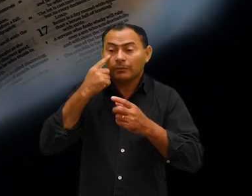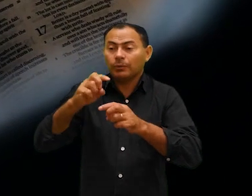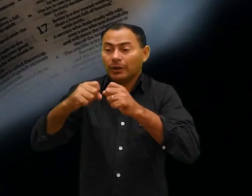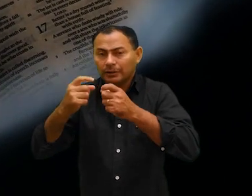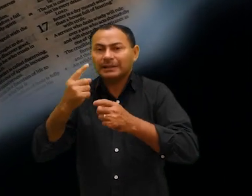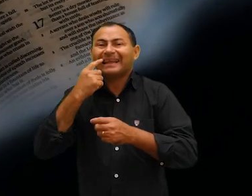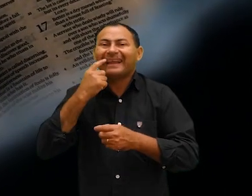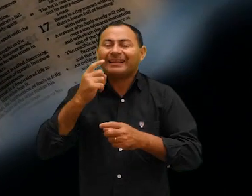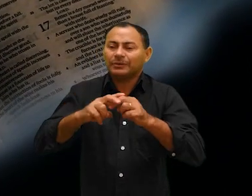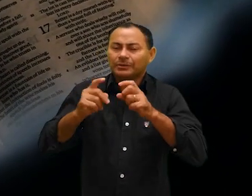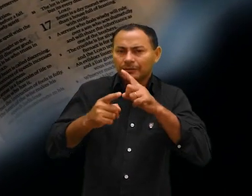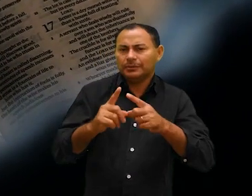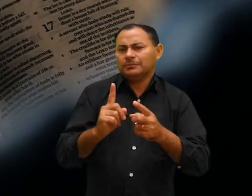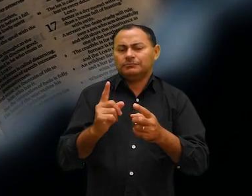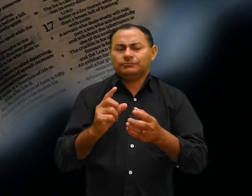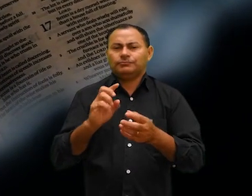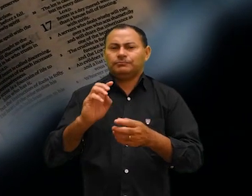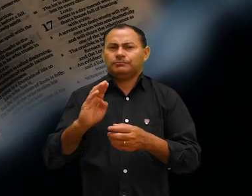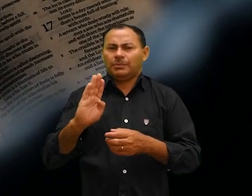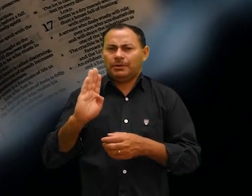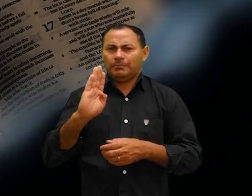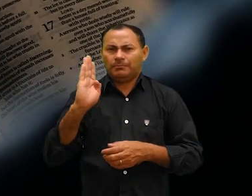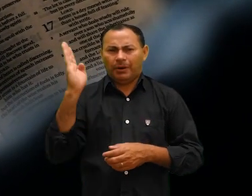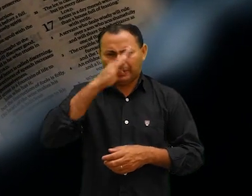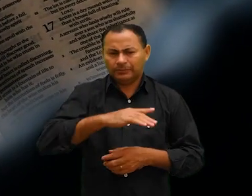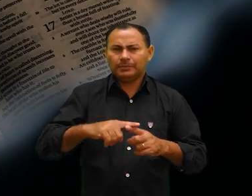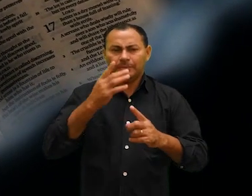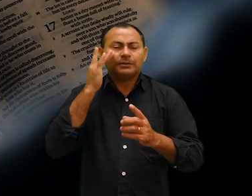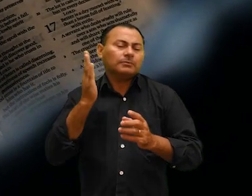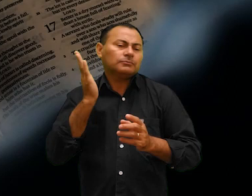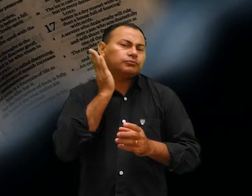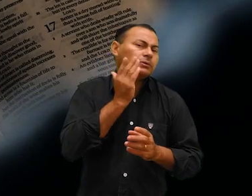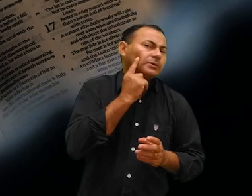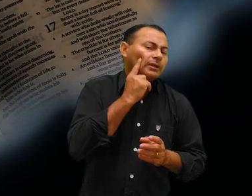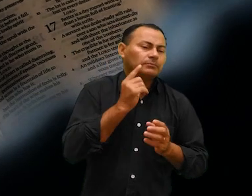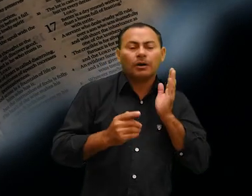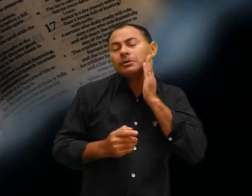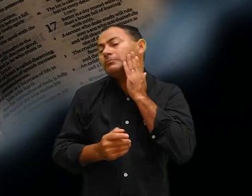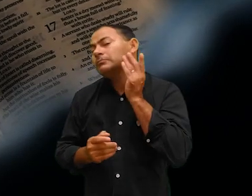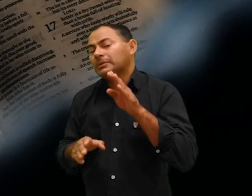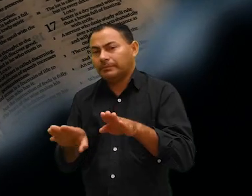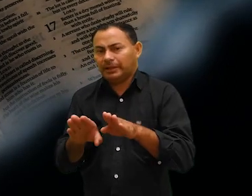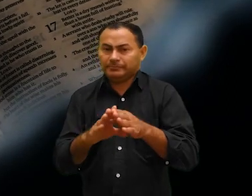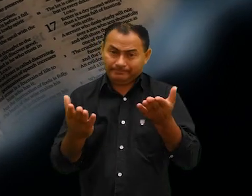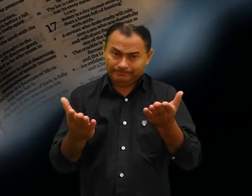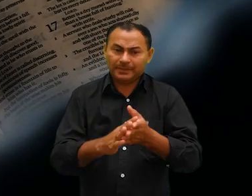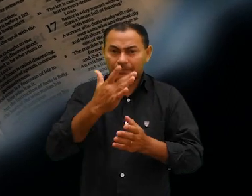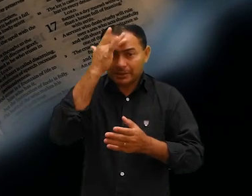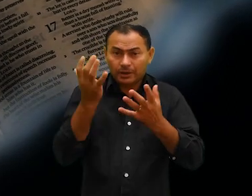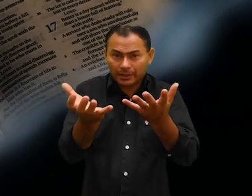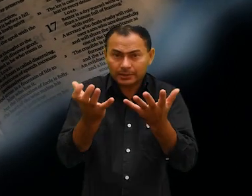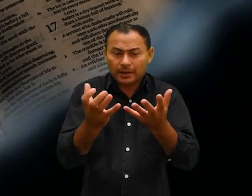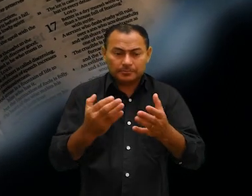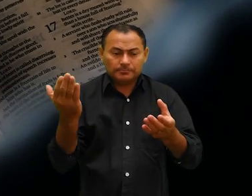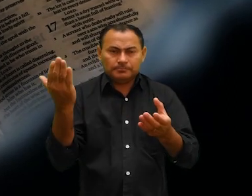mas eu lhes digo, não resistam ao perverso. Se alguém o ferir na face direita, ofereça-lhe também a outra. E se alguém